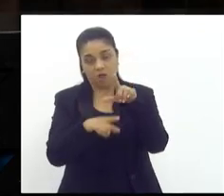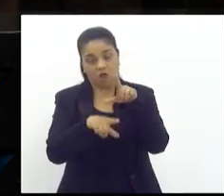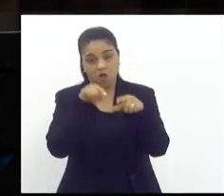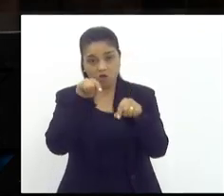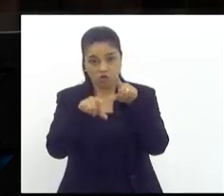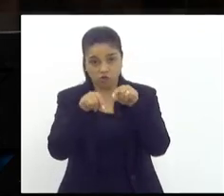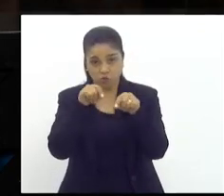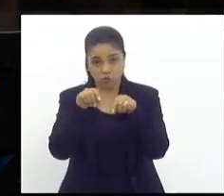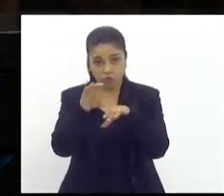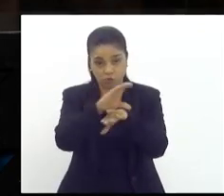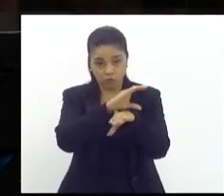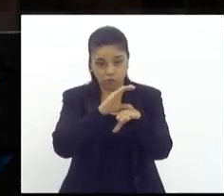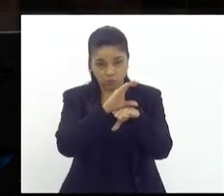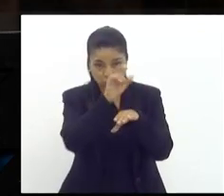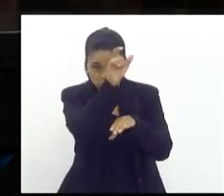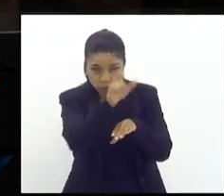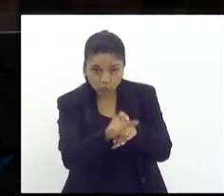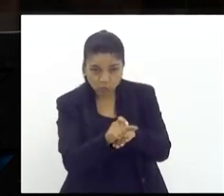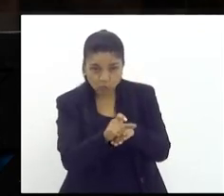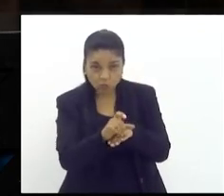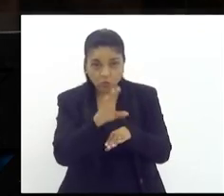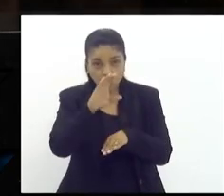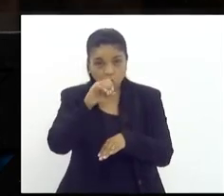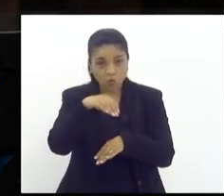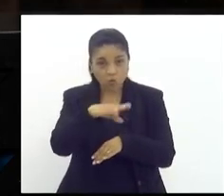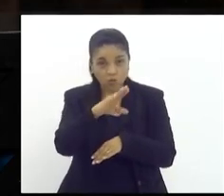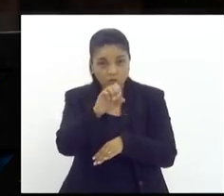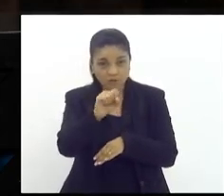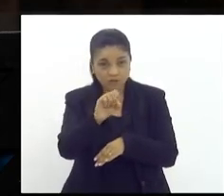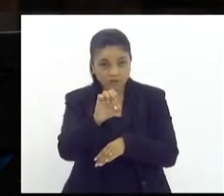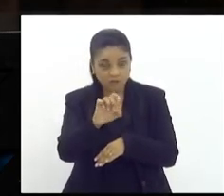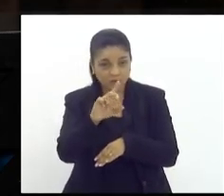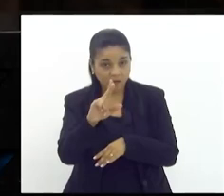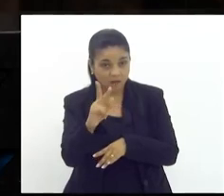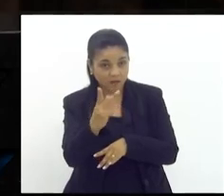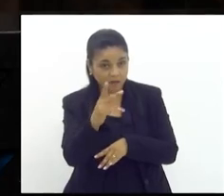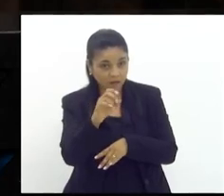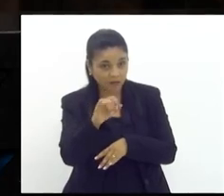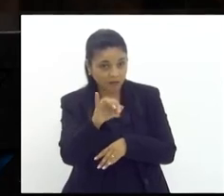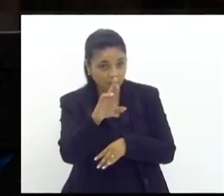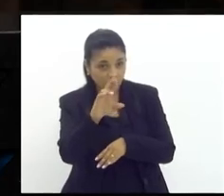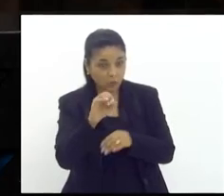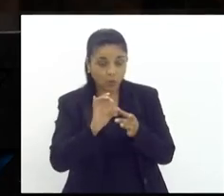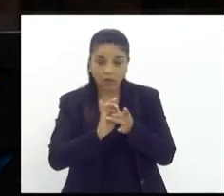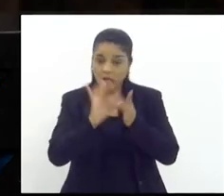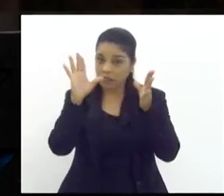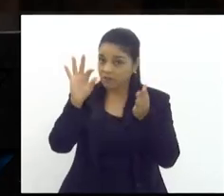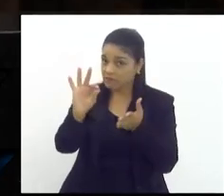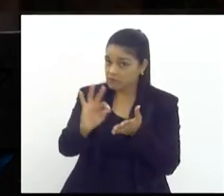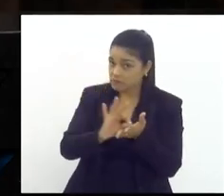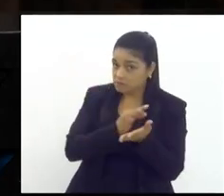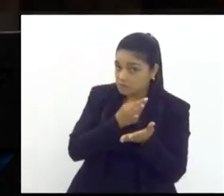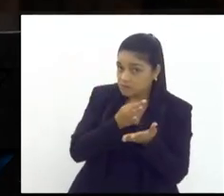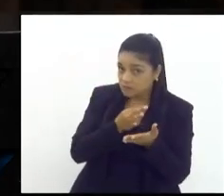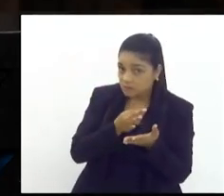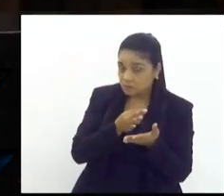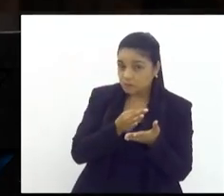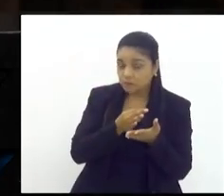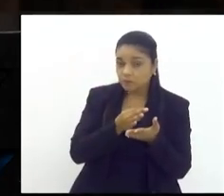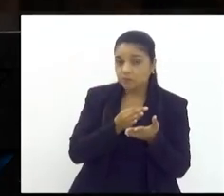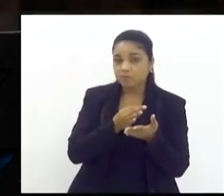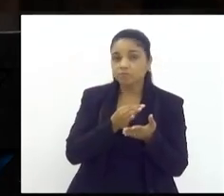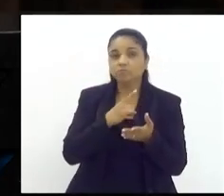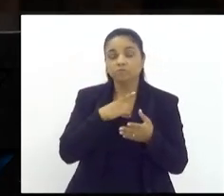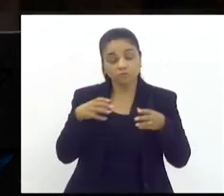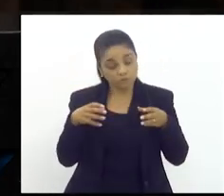dos conselheiros seja de livre inscrição para todos tenha